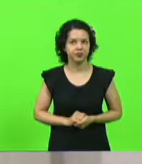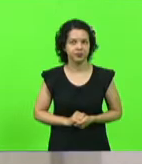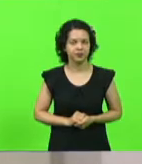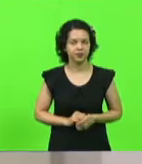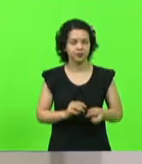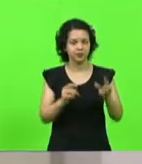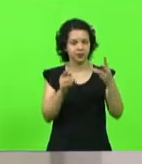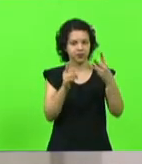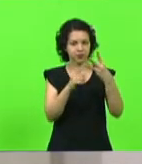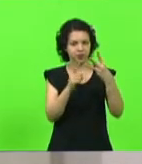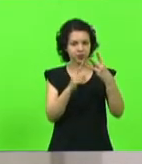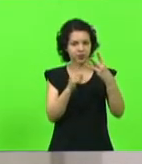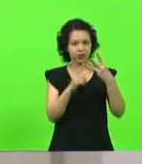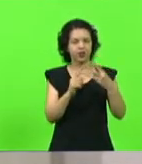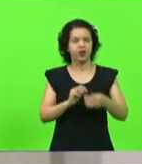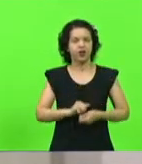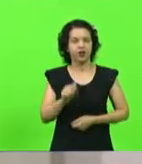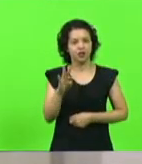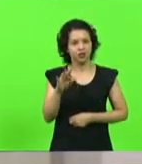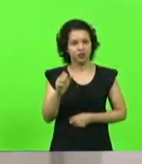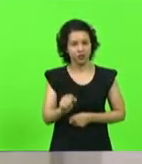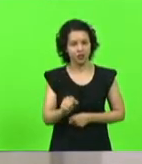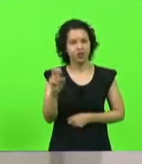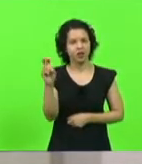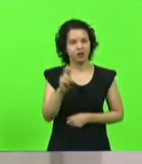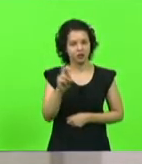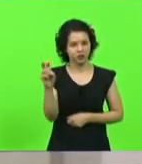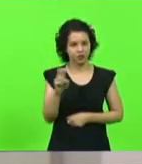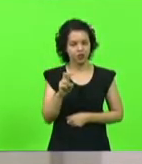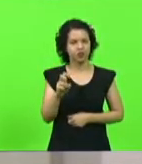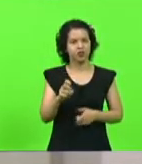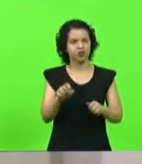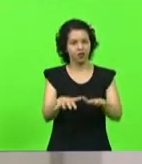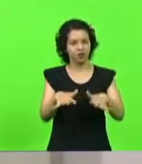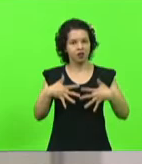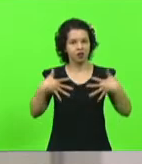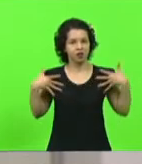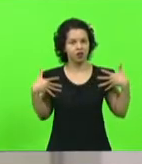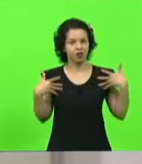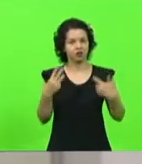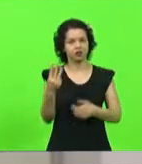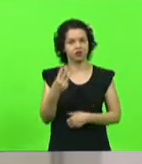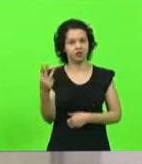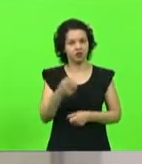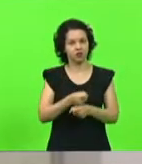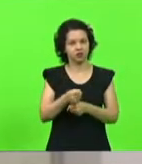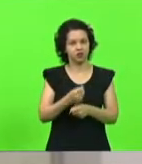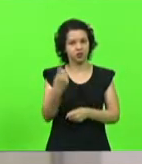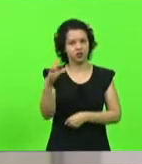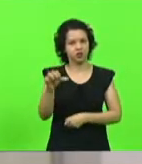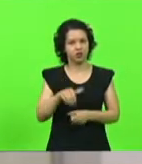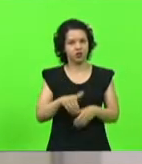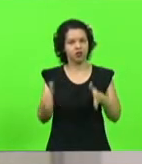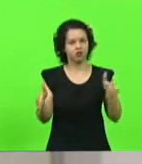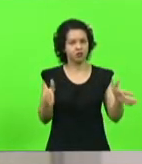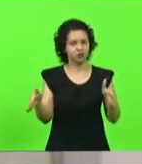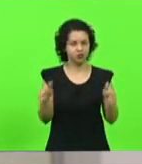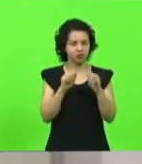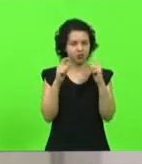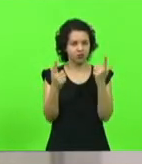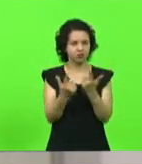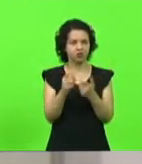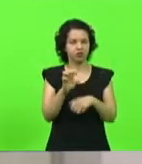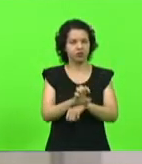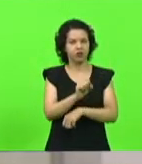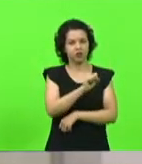Ata da 5ª sessão solene da 3ª sessão legislativa da 19ª legislatura da Assembleia Legislativa do Estado de Santa Catarina, realizada